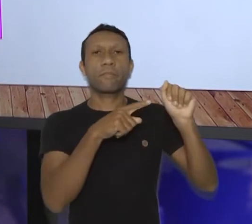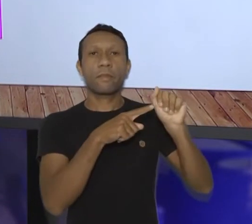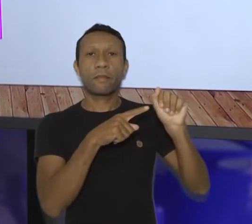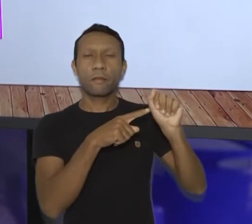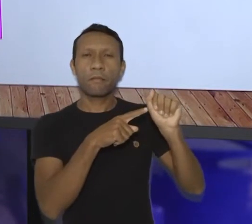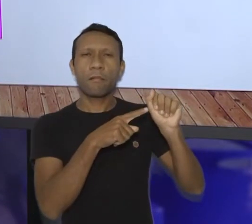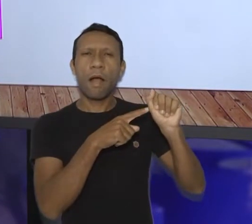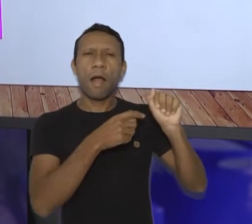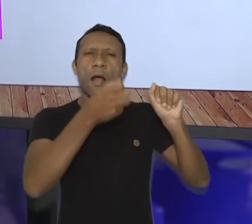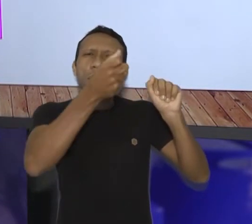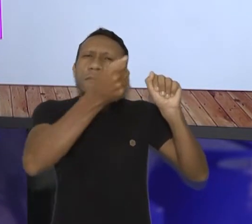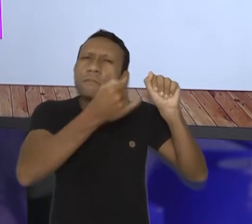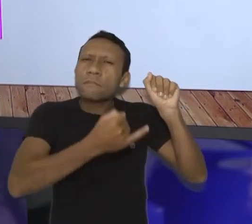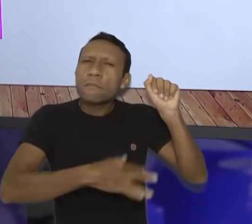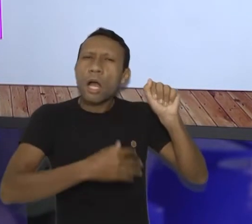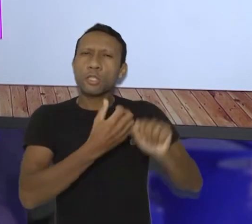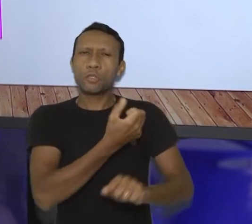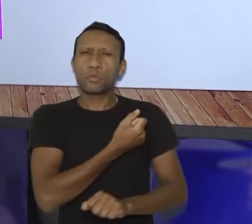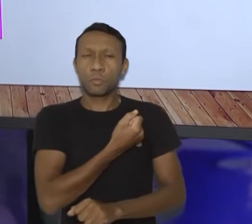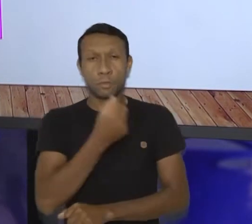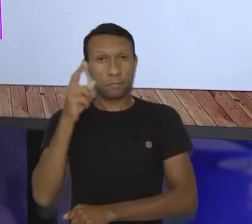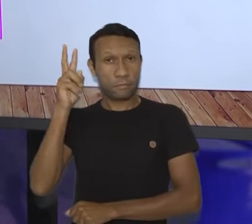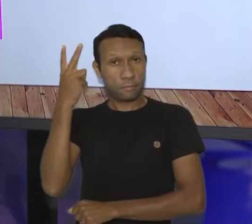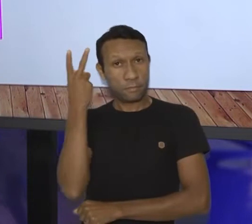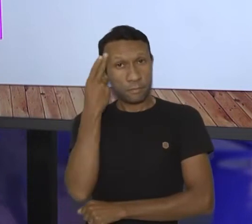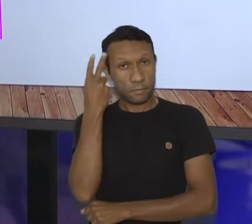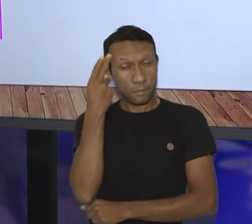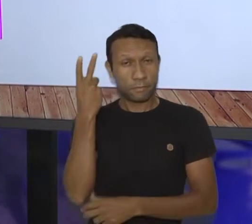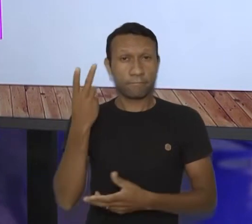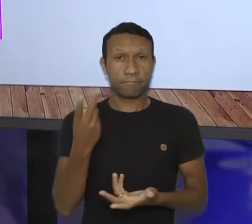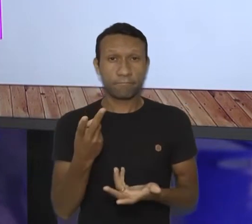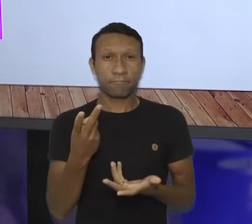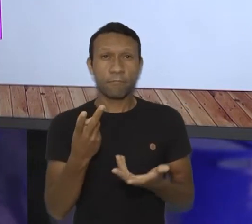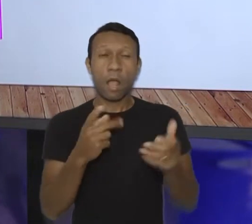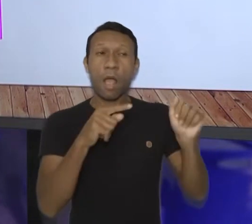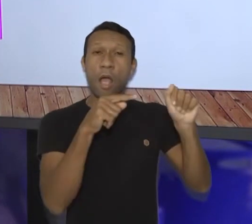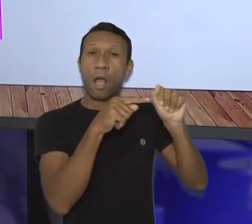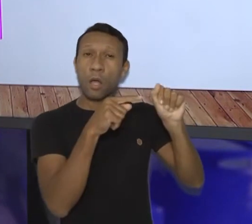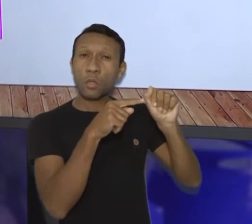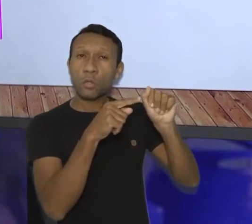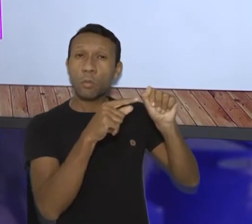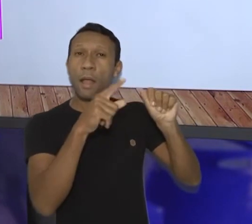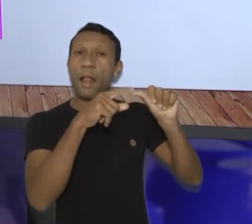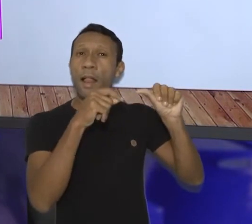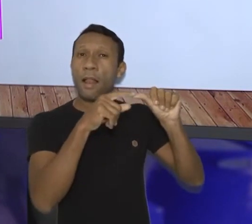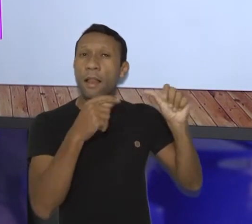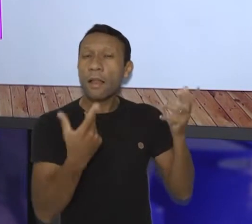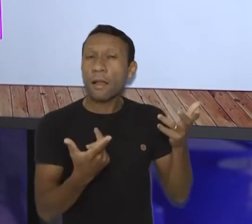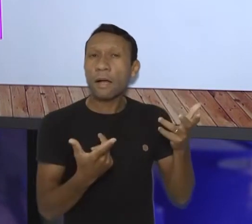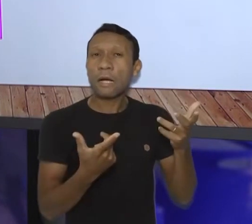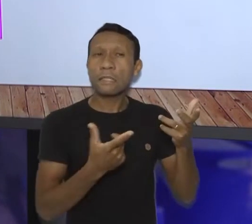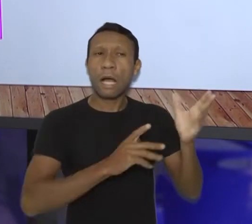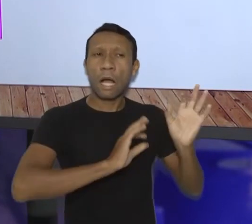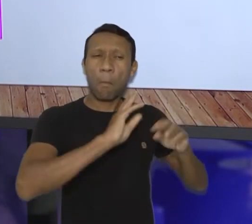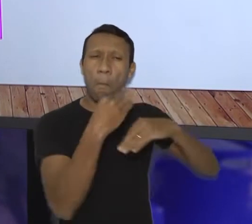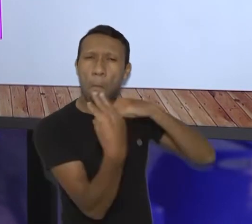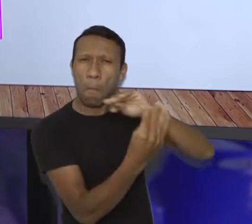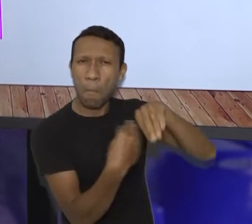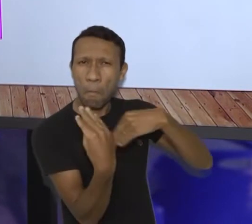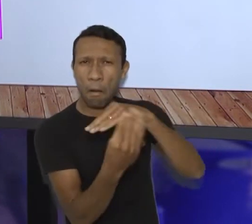com esses números inteiros. Ela explicou que os elementos do conjunto A estão escritos de forma